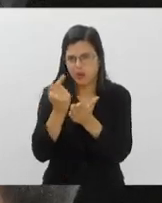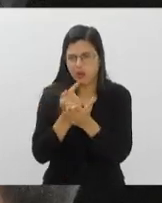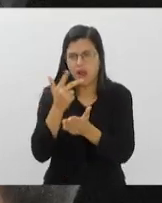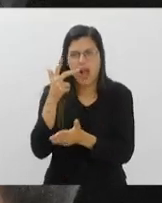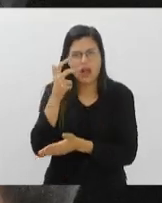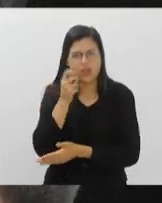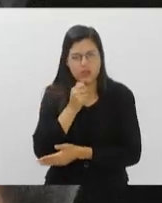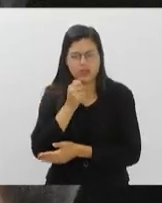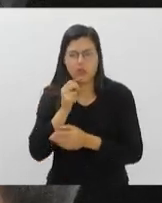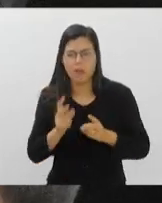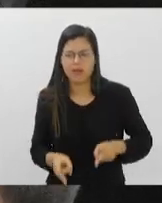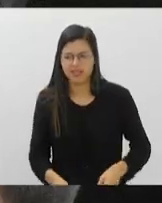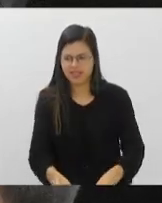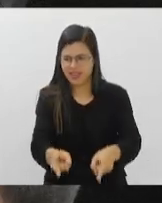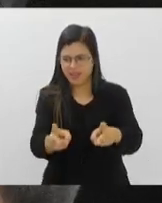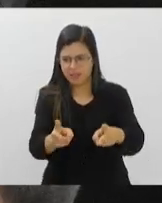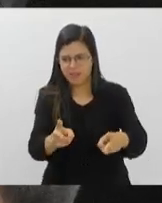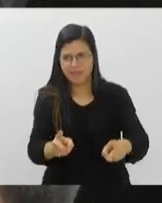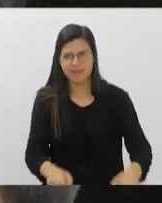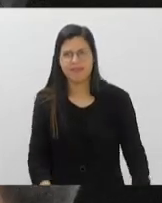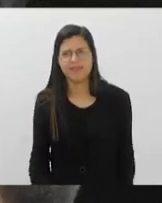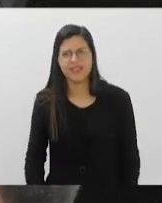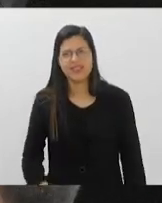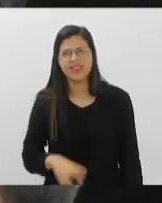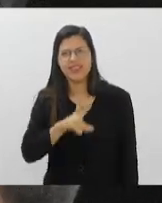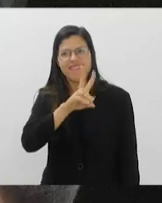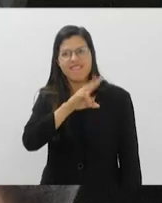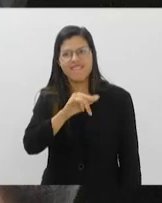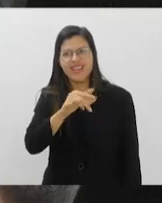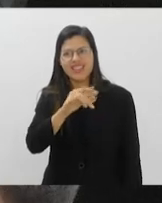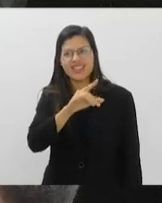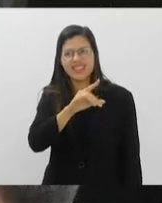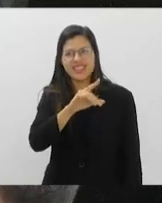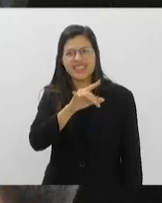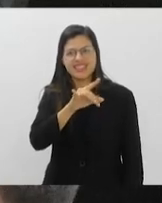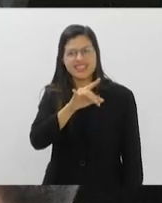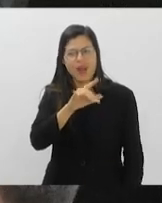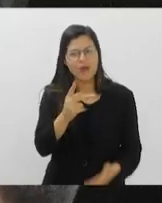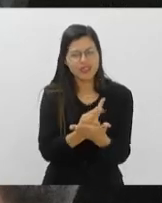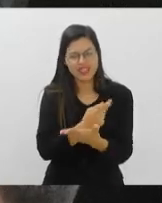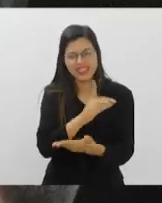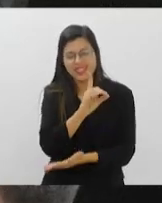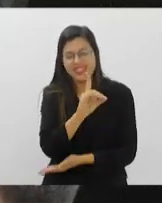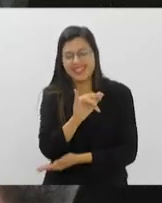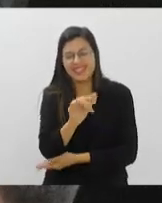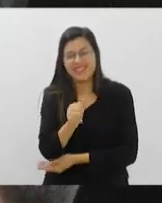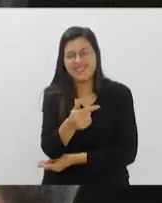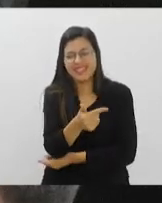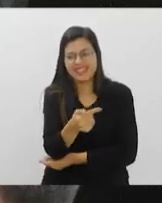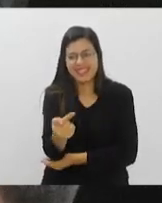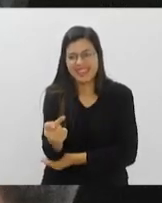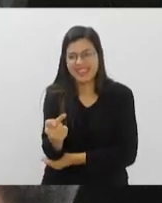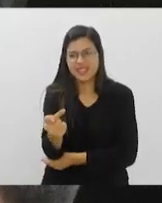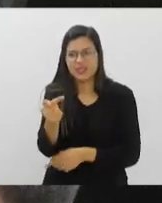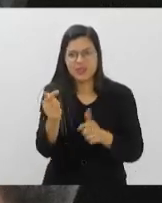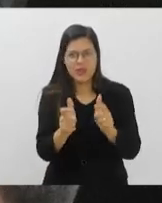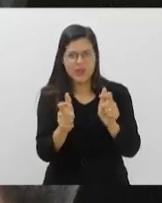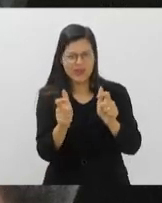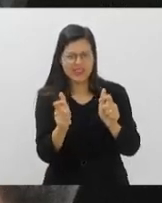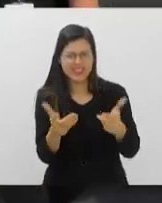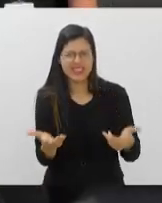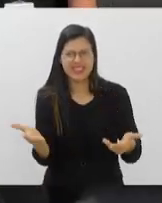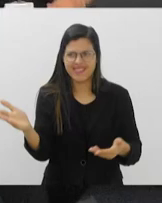para sempre tem que vir aqui cadê ela vem cá vem cá meu amor você tem que